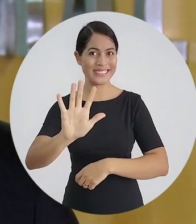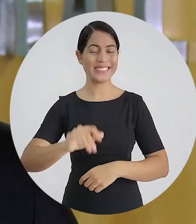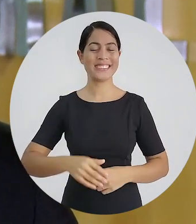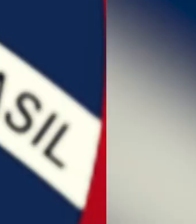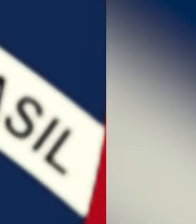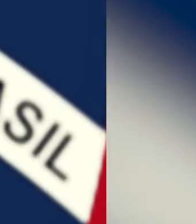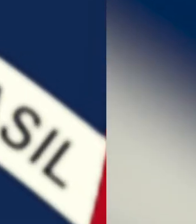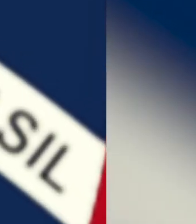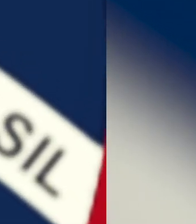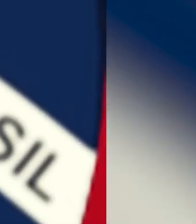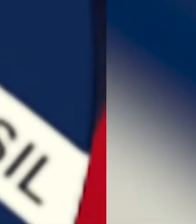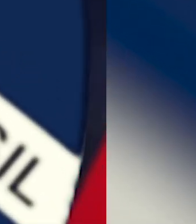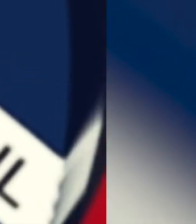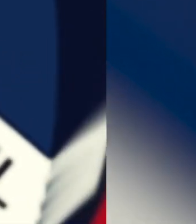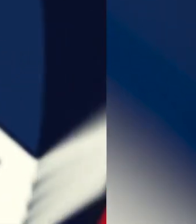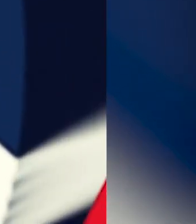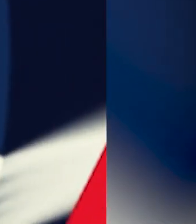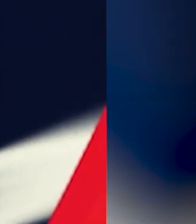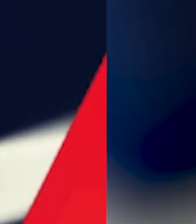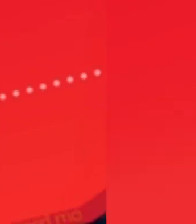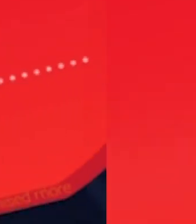saia daí.